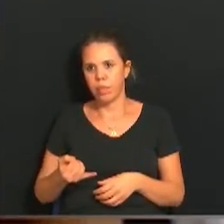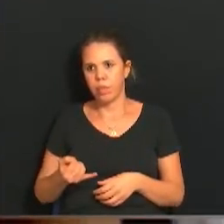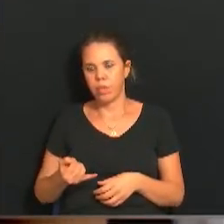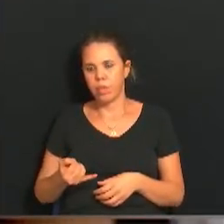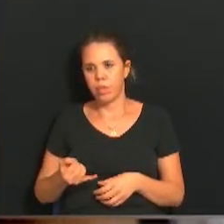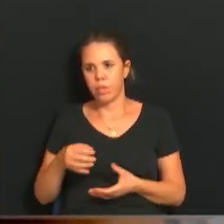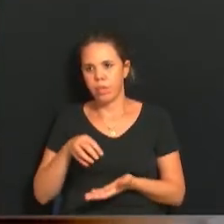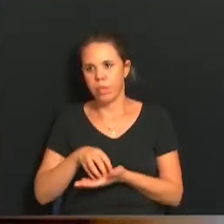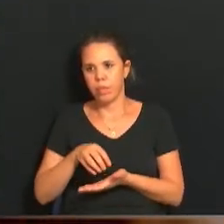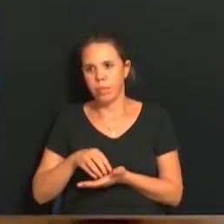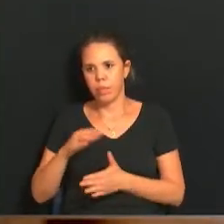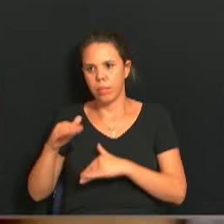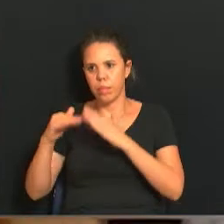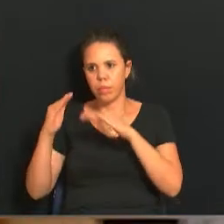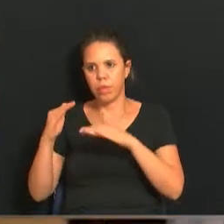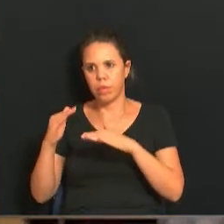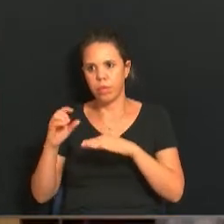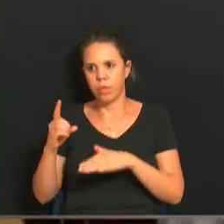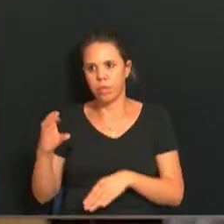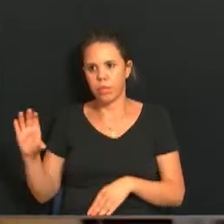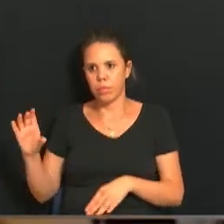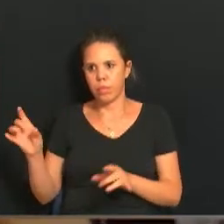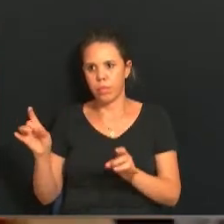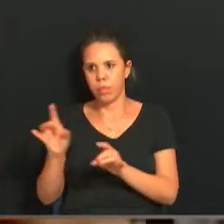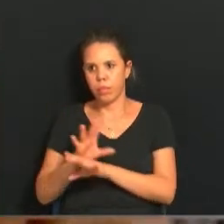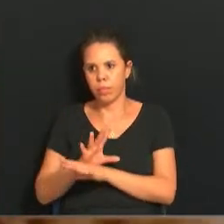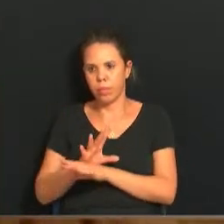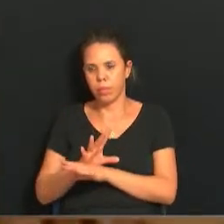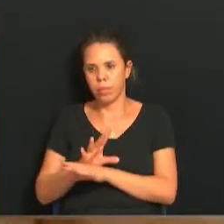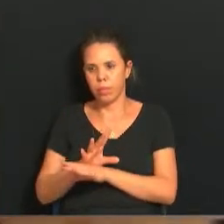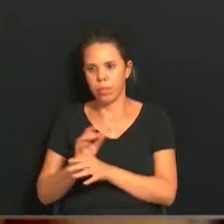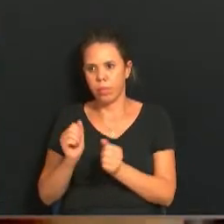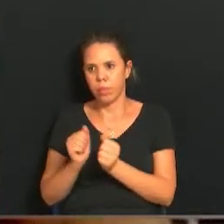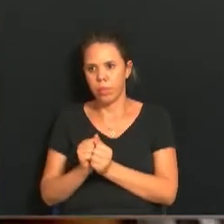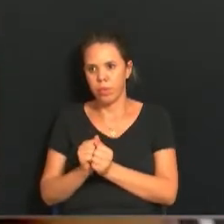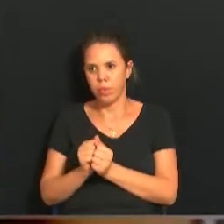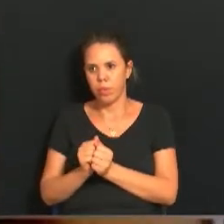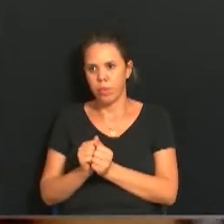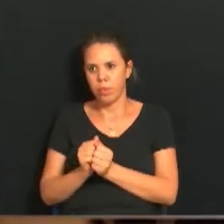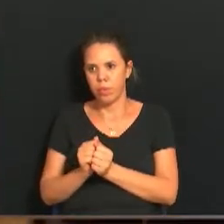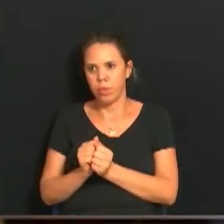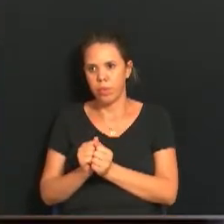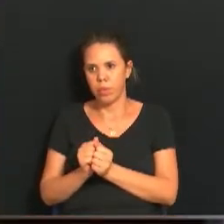de desenvolvimento. Então, a INDEC prontamente, junto com, né,